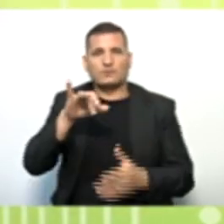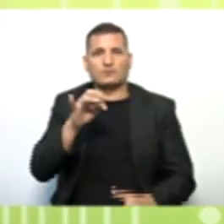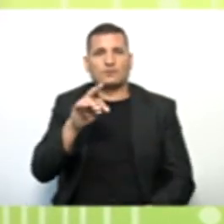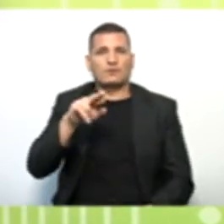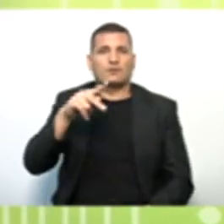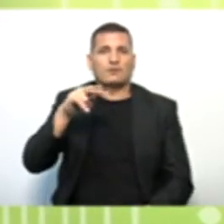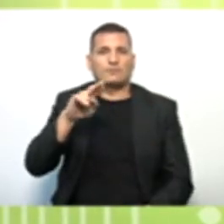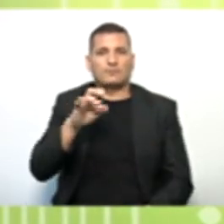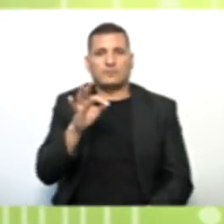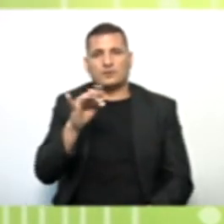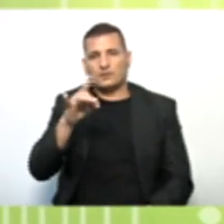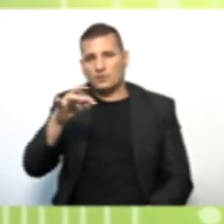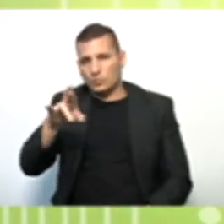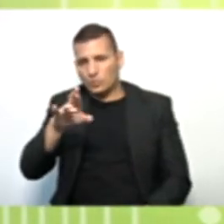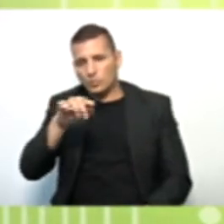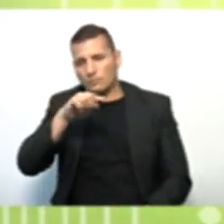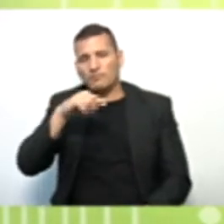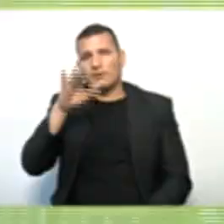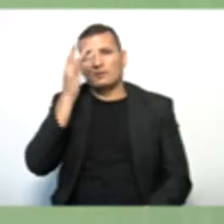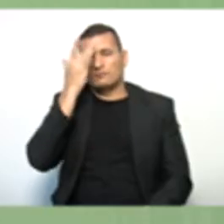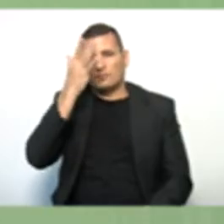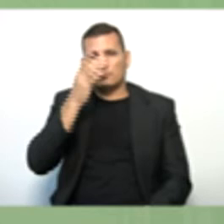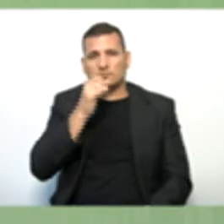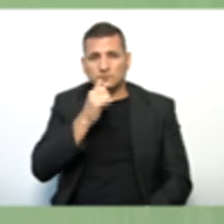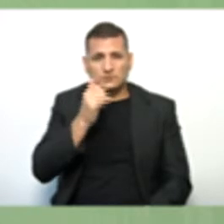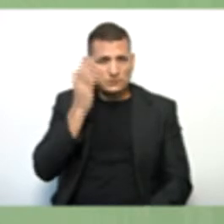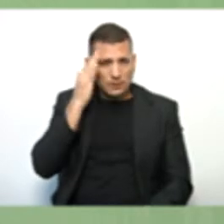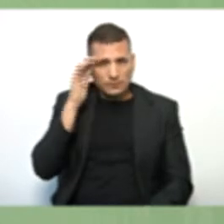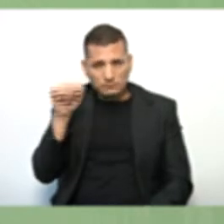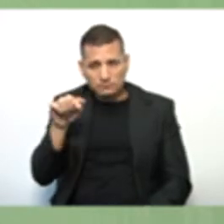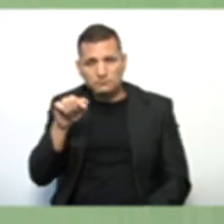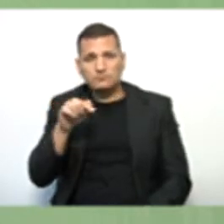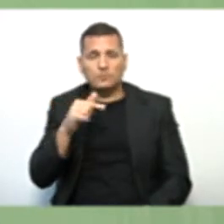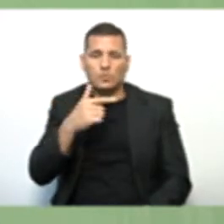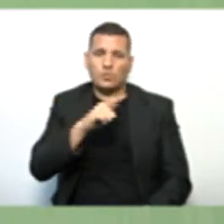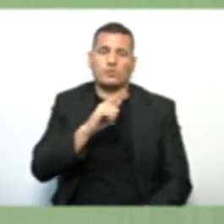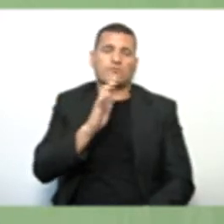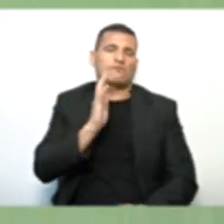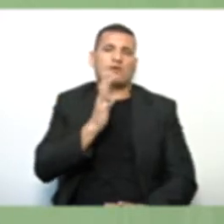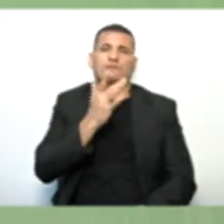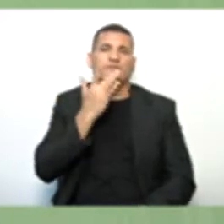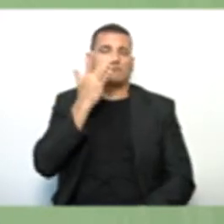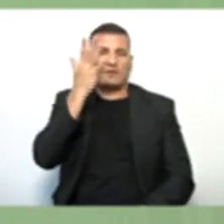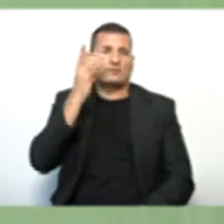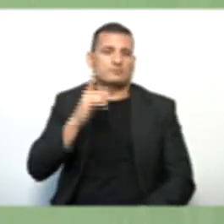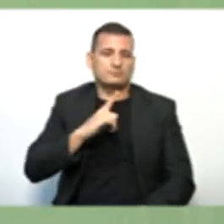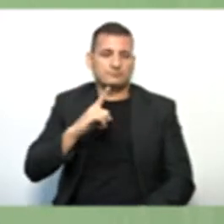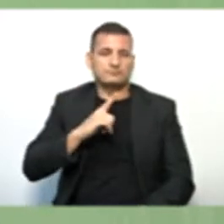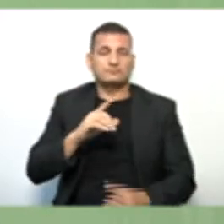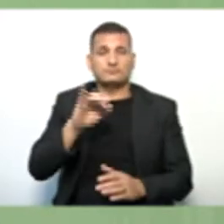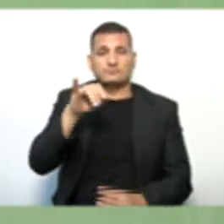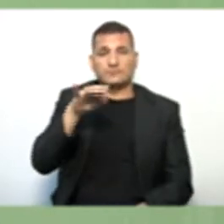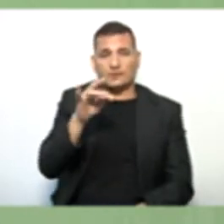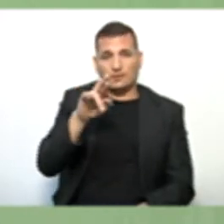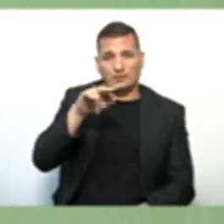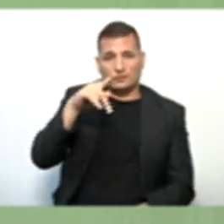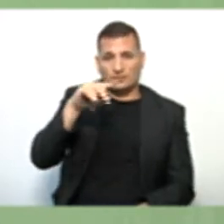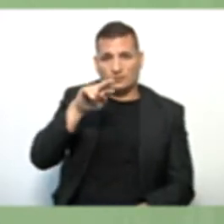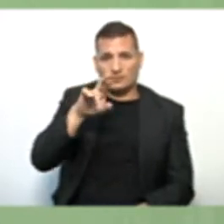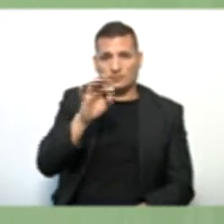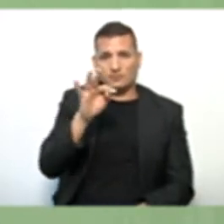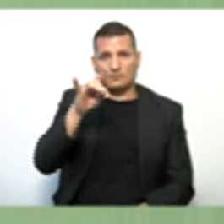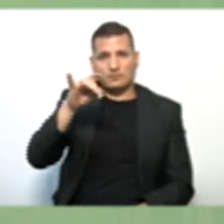fácil. Se a gente souber o que é um, a gente já mata de cara o que é o outro. O interpretador, ao contrário do compilador,